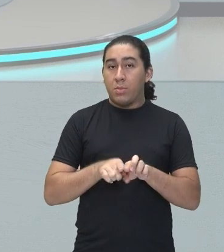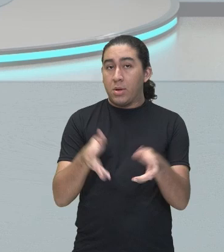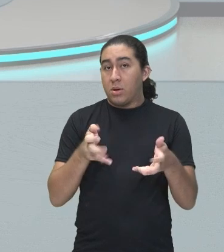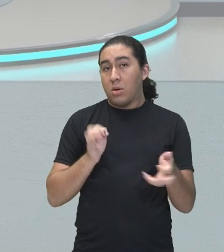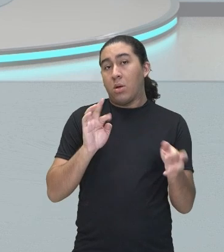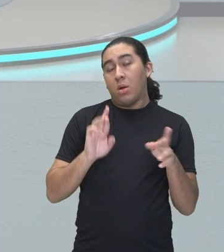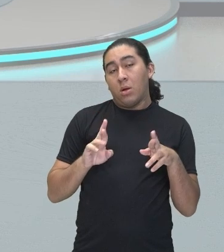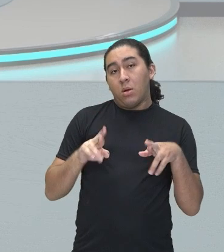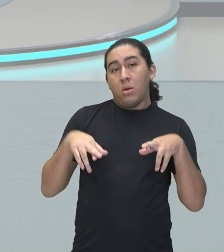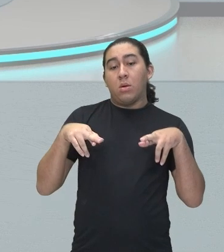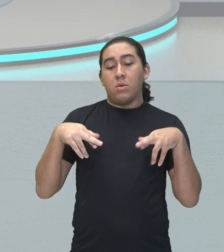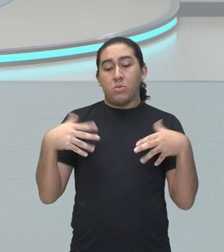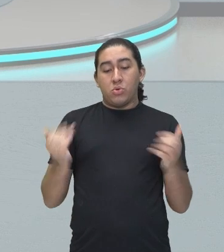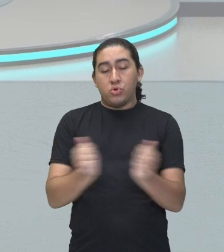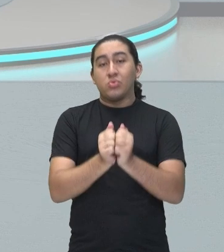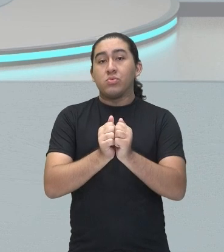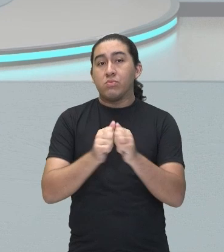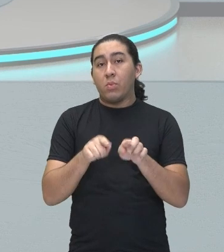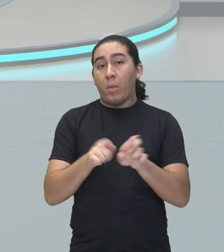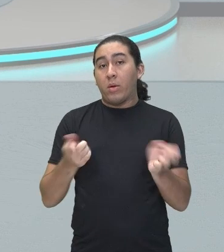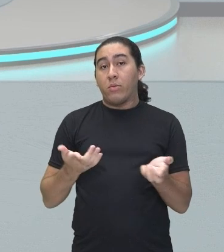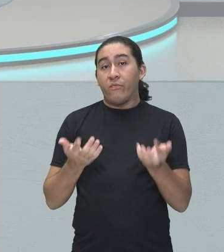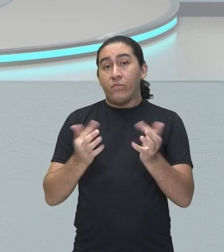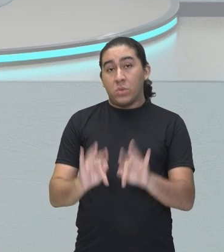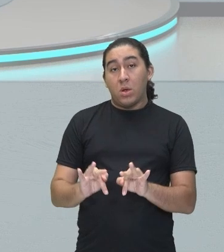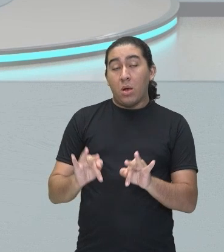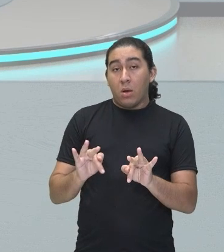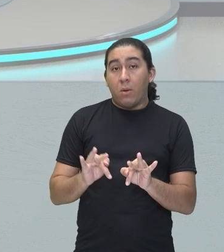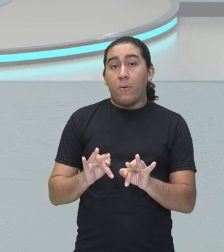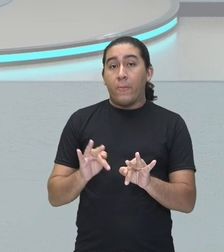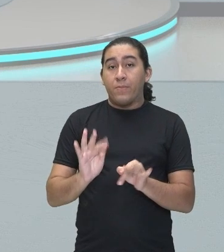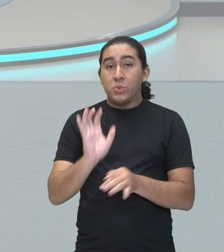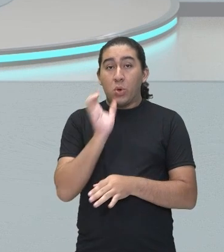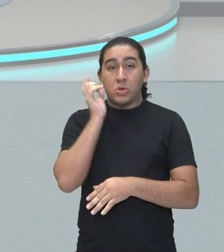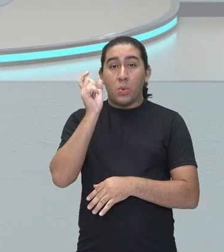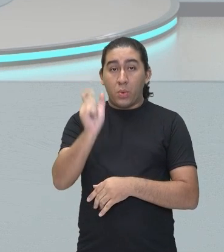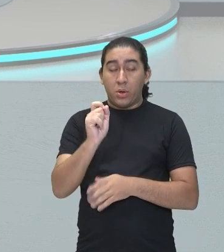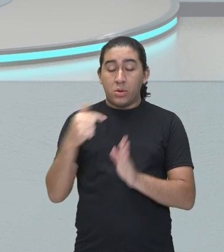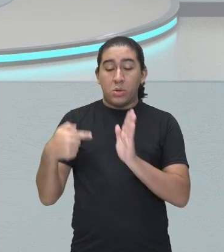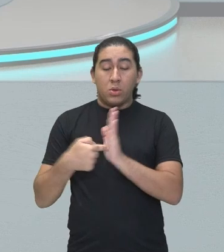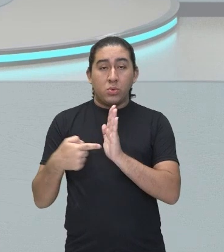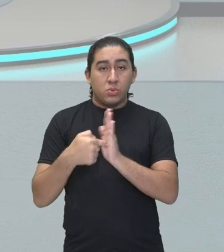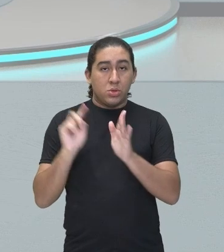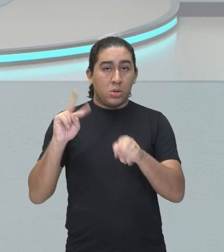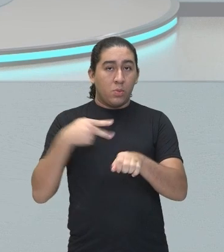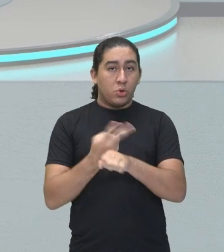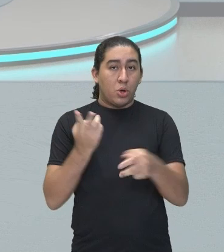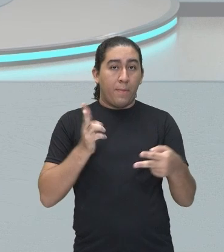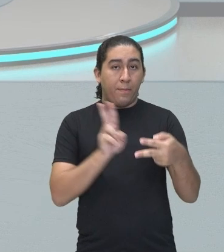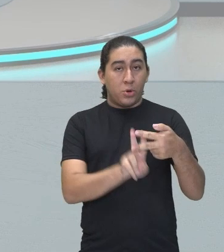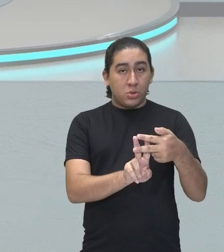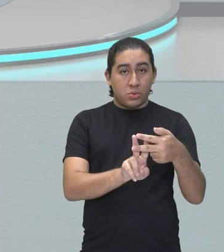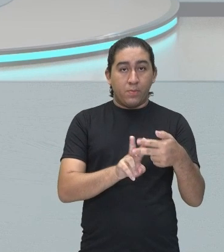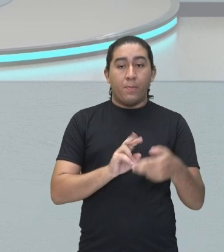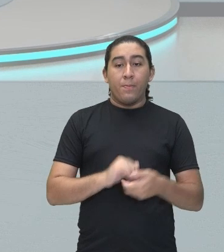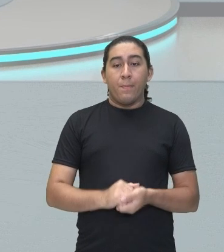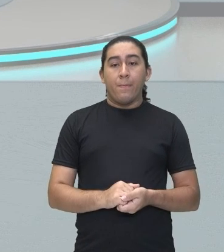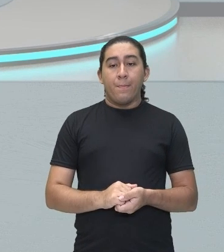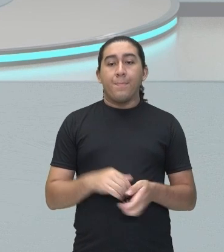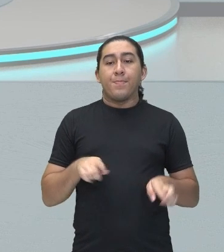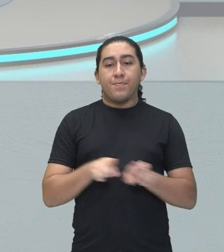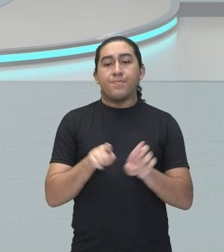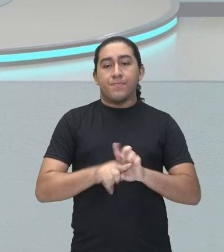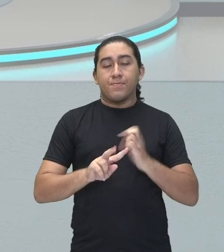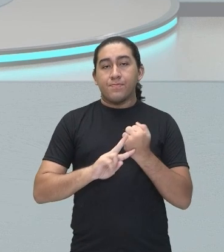no final aconteceu algo de grave. Eles foram denunciados e foram presos, inclusive culminou com